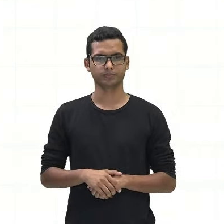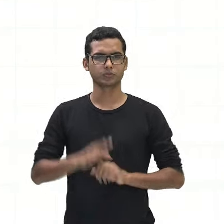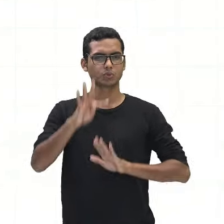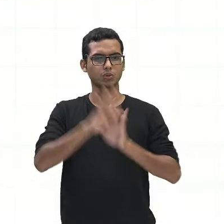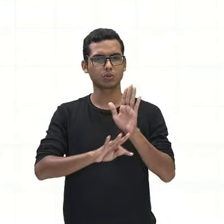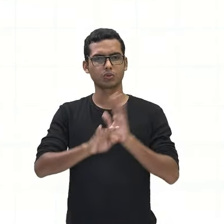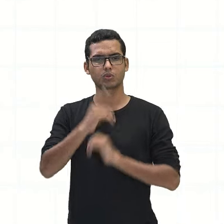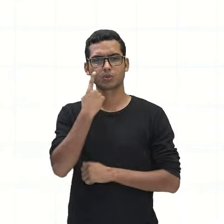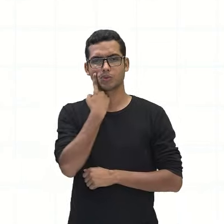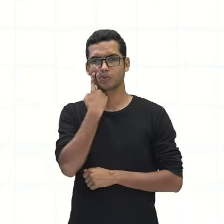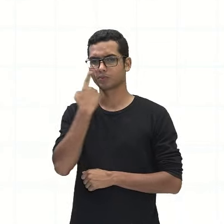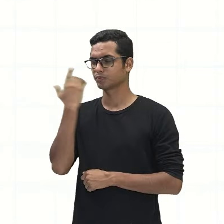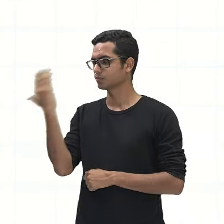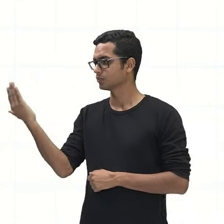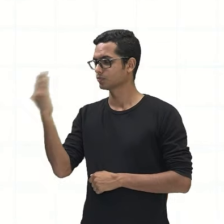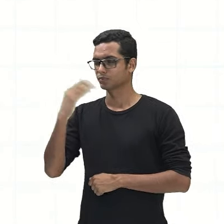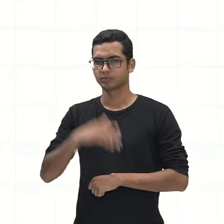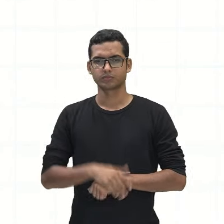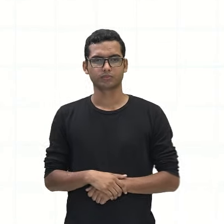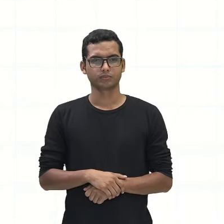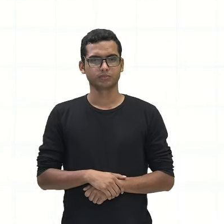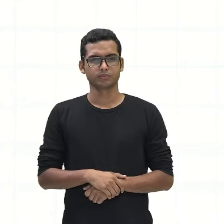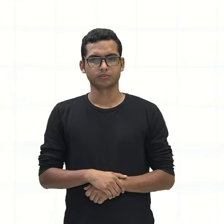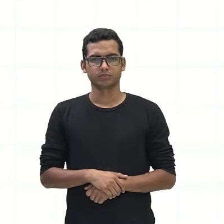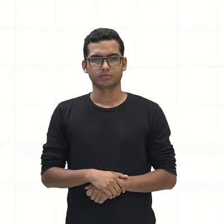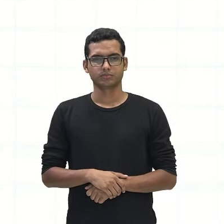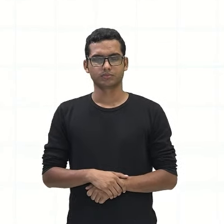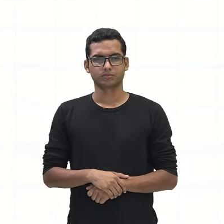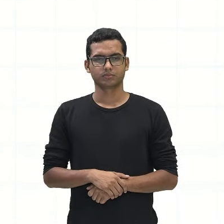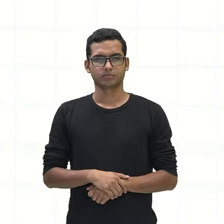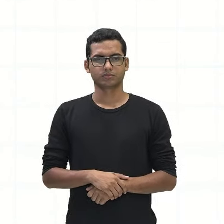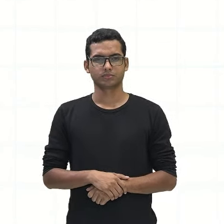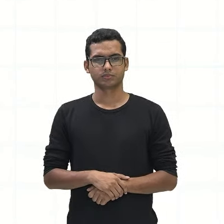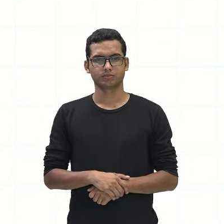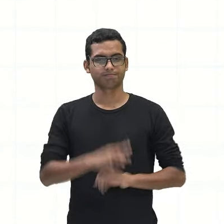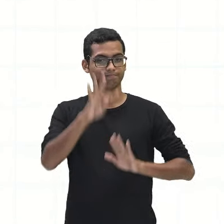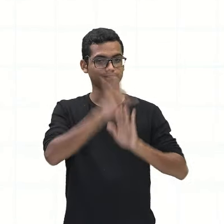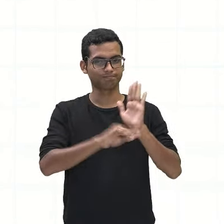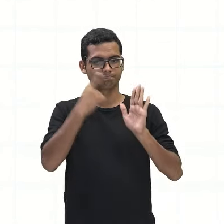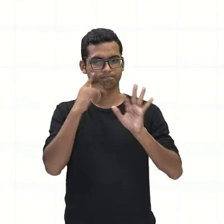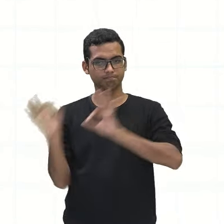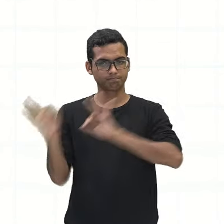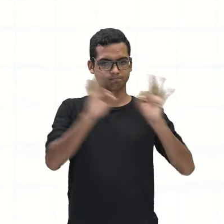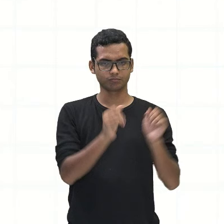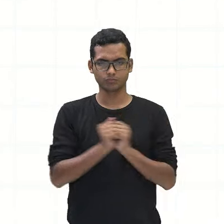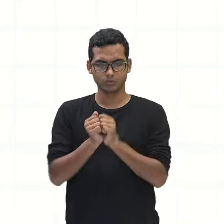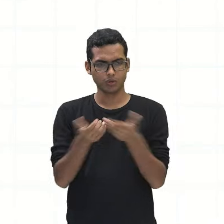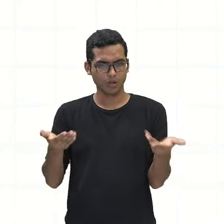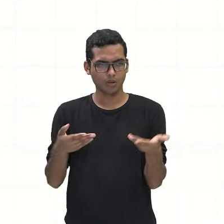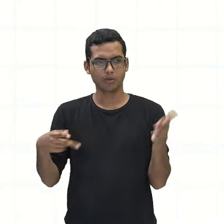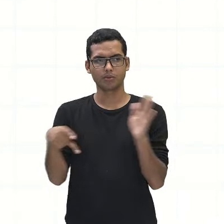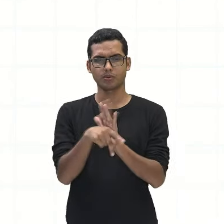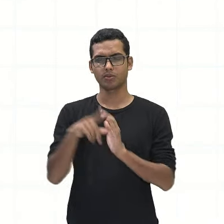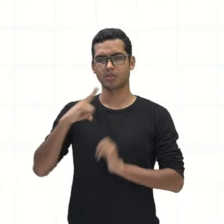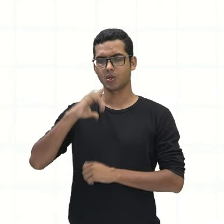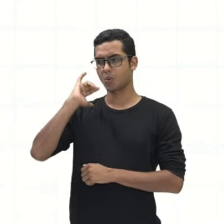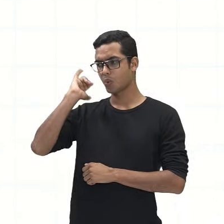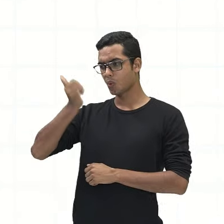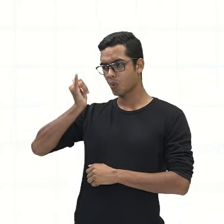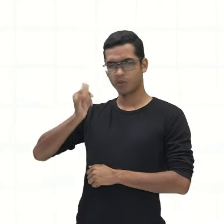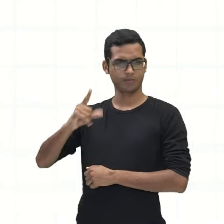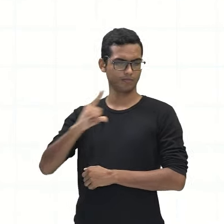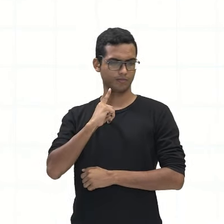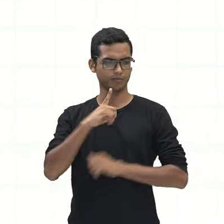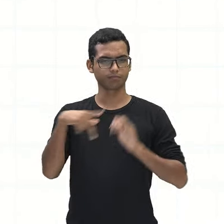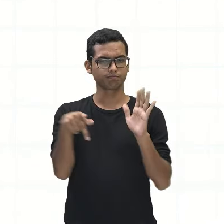chama-se, tá aqui, ó, vamos lá, aqui. Vamos ler juntos o texto? Vamos ler? Então temos aí uma narrativa, uma